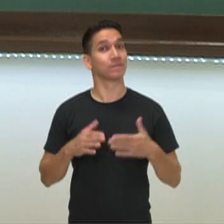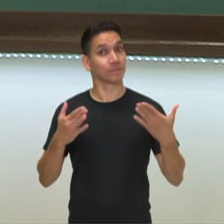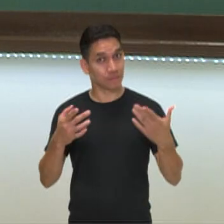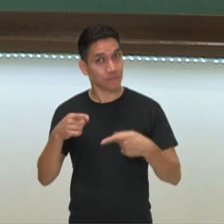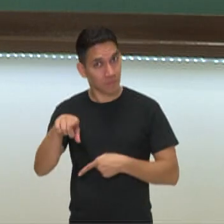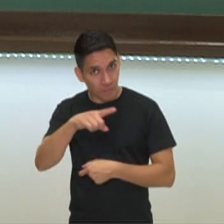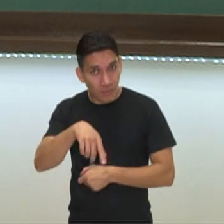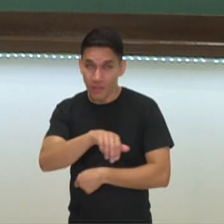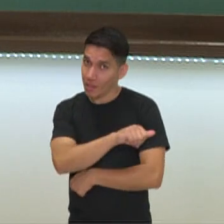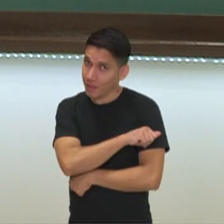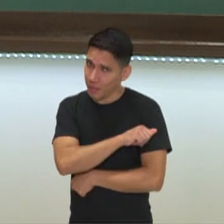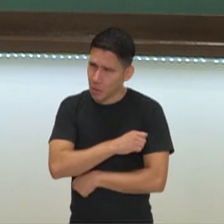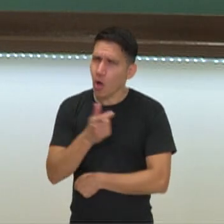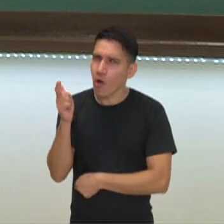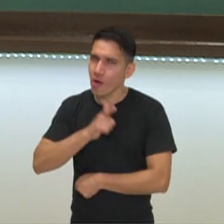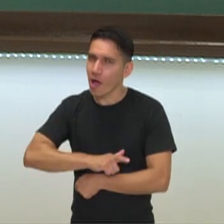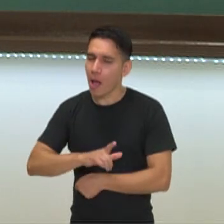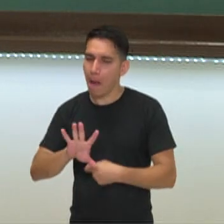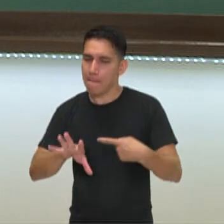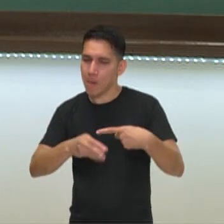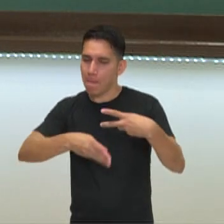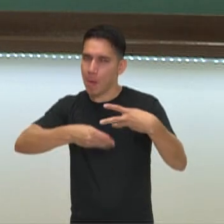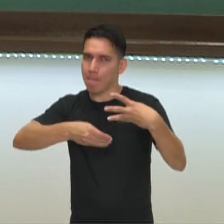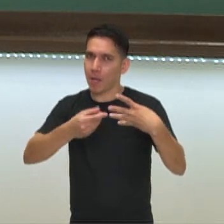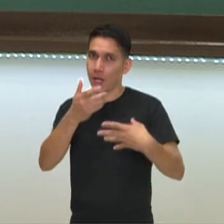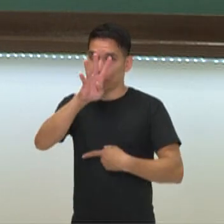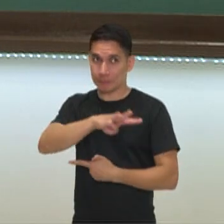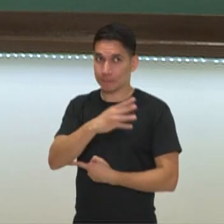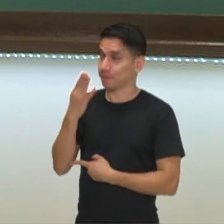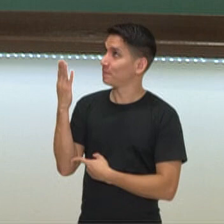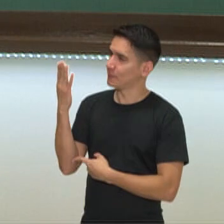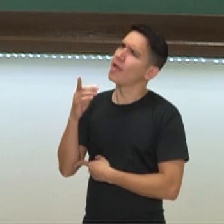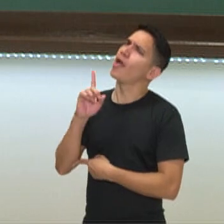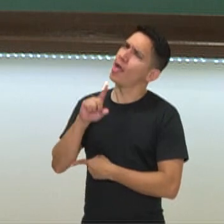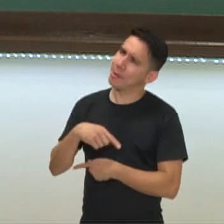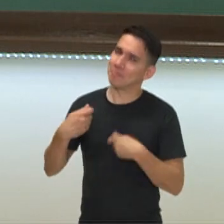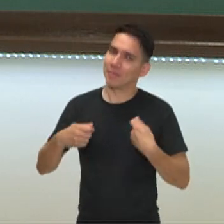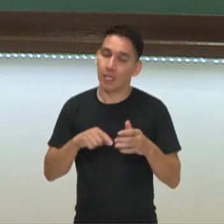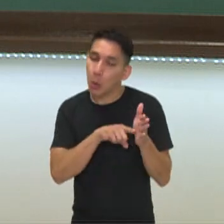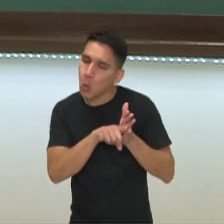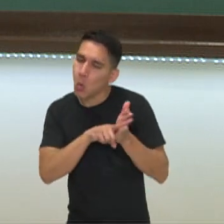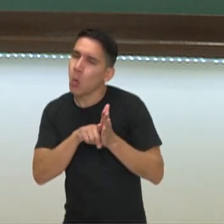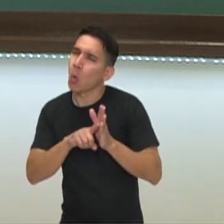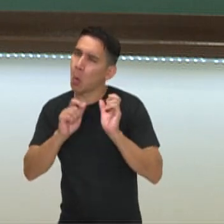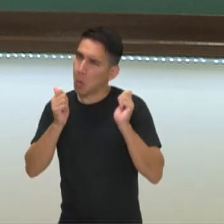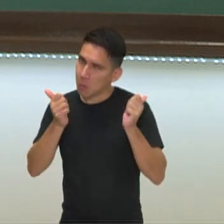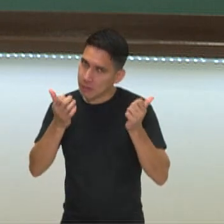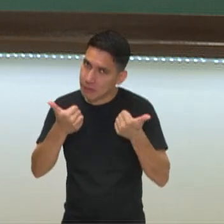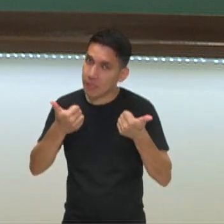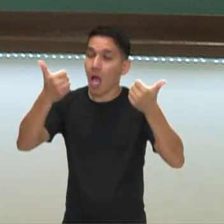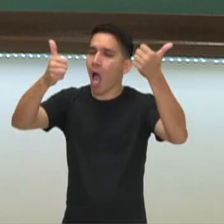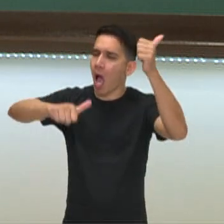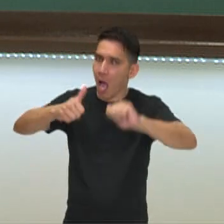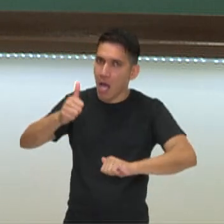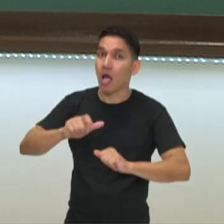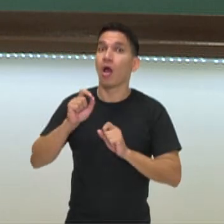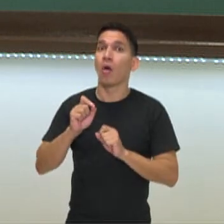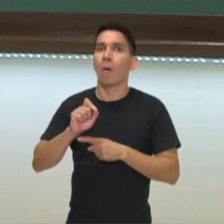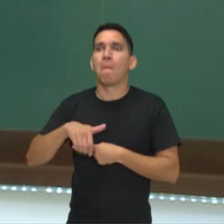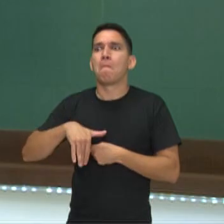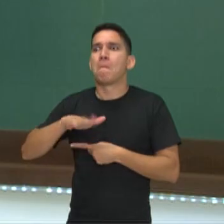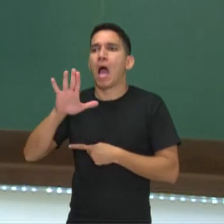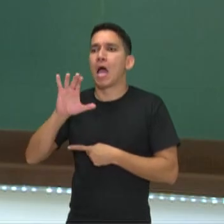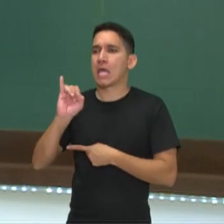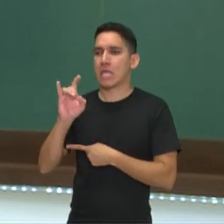E então, estudantes conseguiram completar esse quadro? Tinha que dar uma pesquisada, né? Para analisar aqui maior IDH